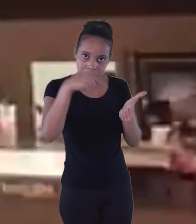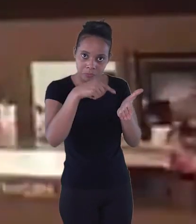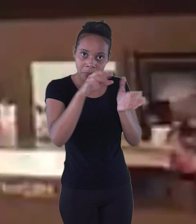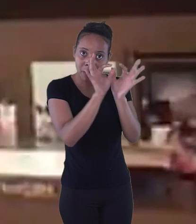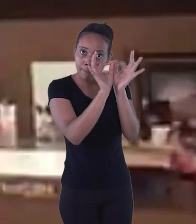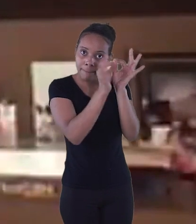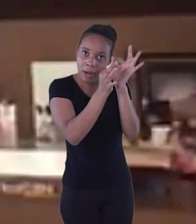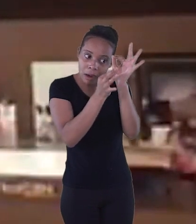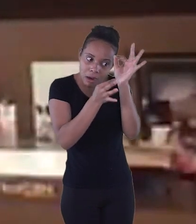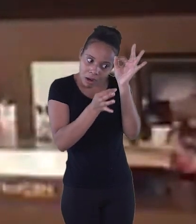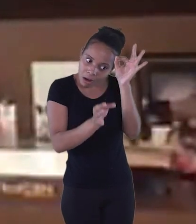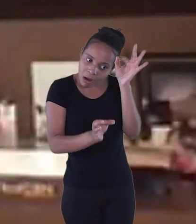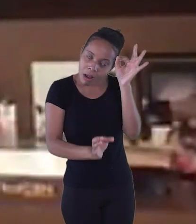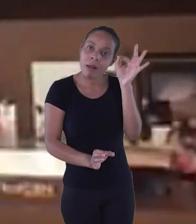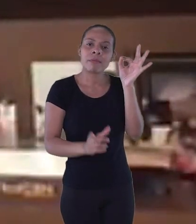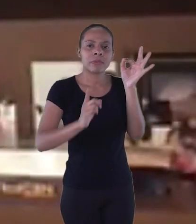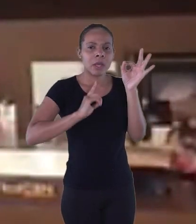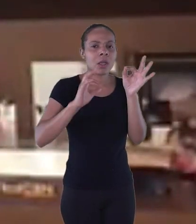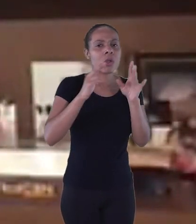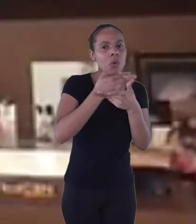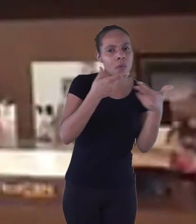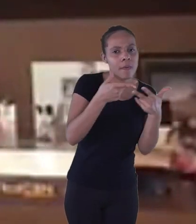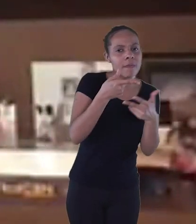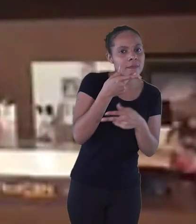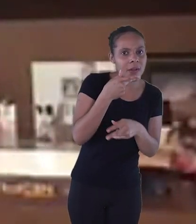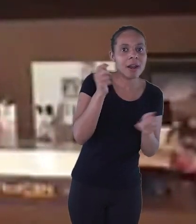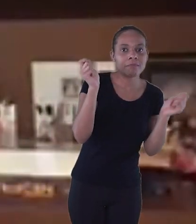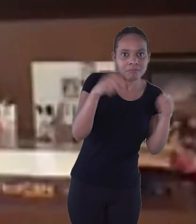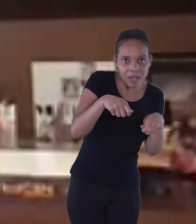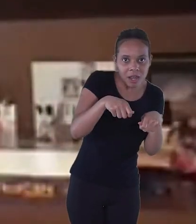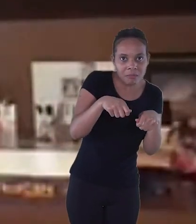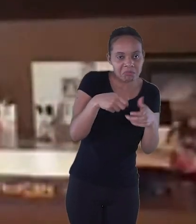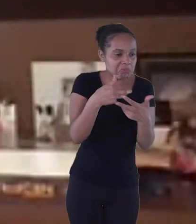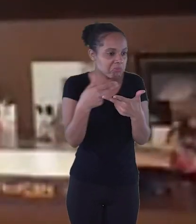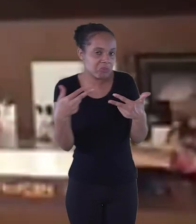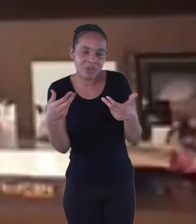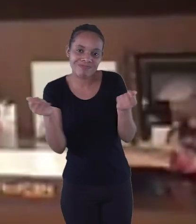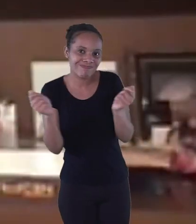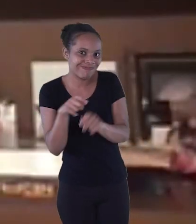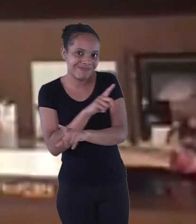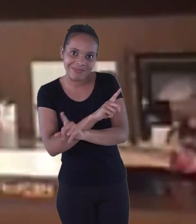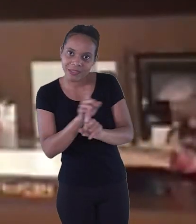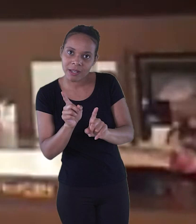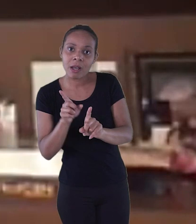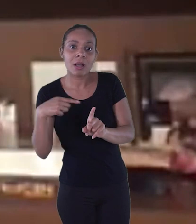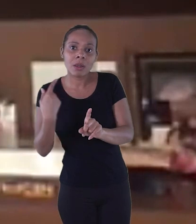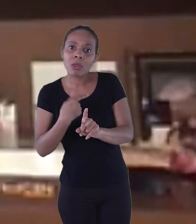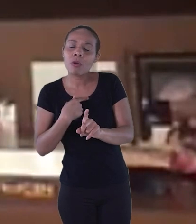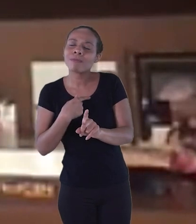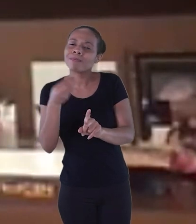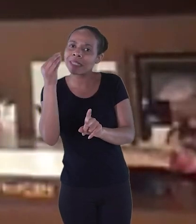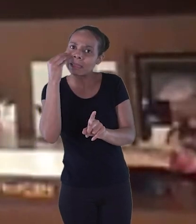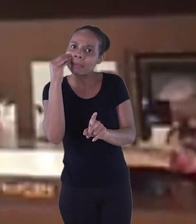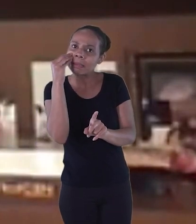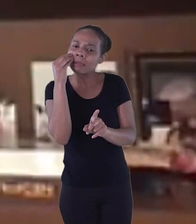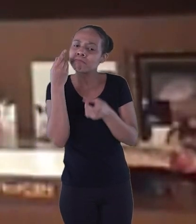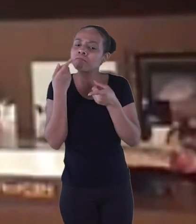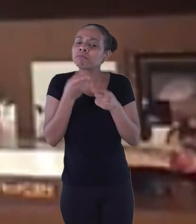que a gente pode falar de algumas coisas e outras não, pretende provocar um pouco, né, essa questão fundamental,